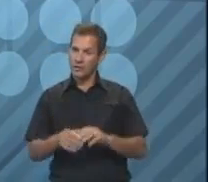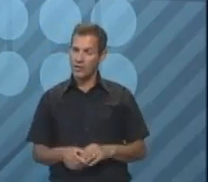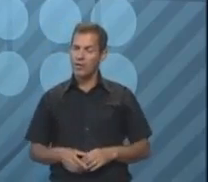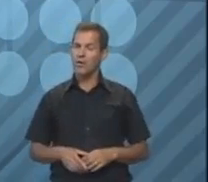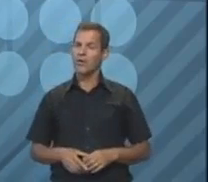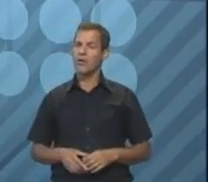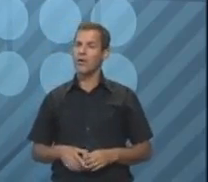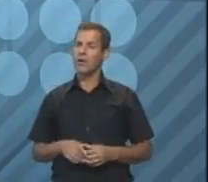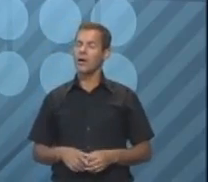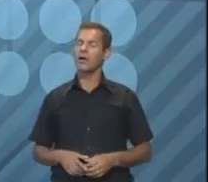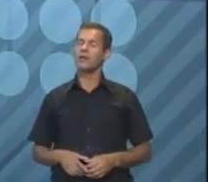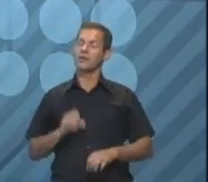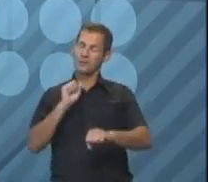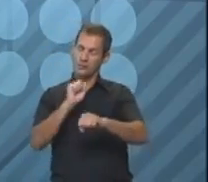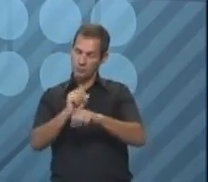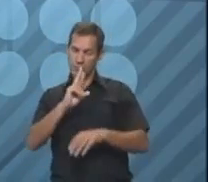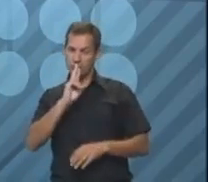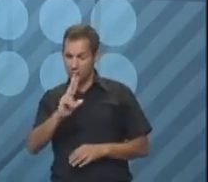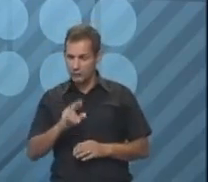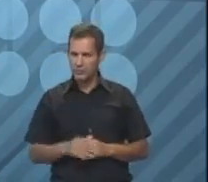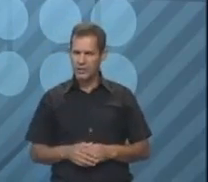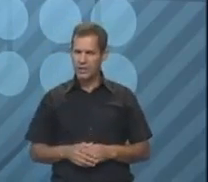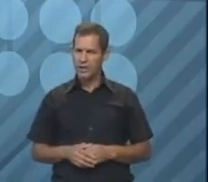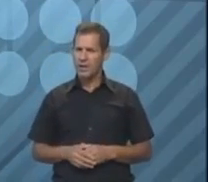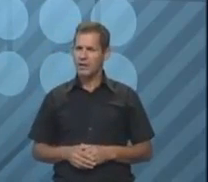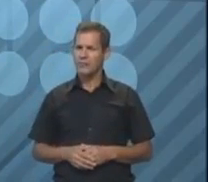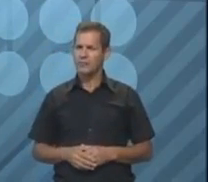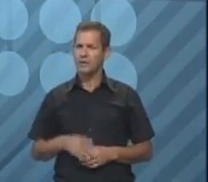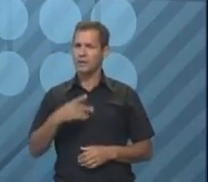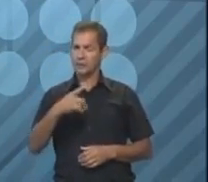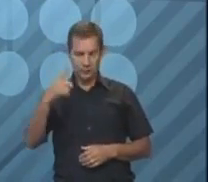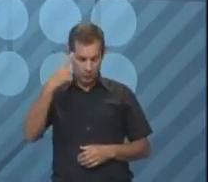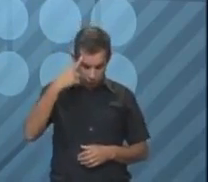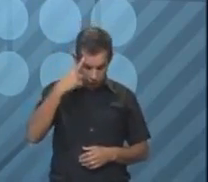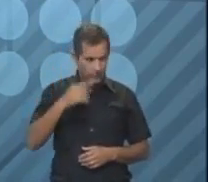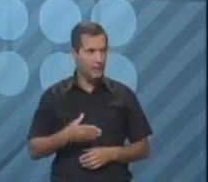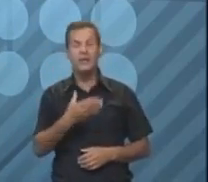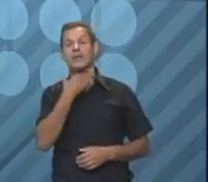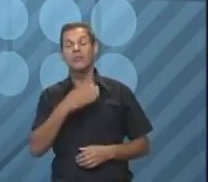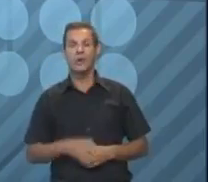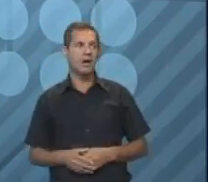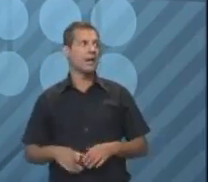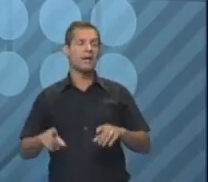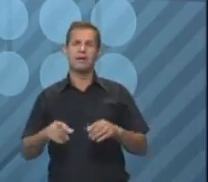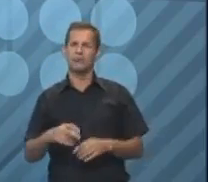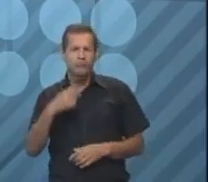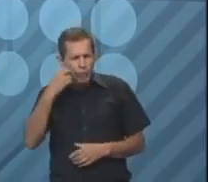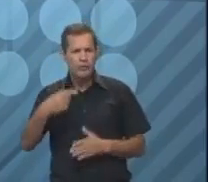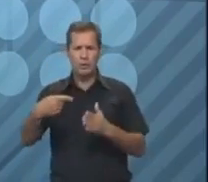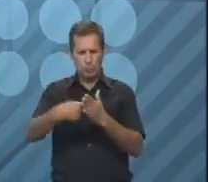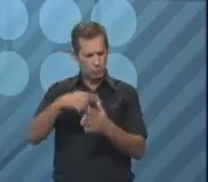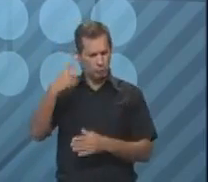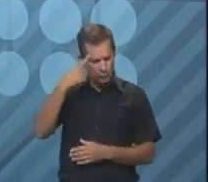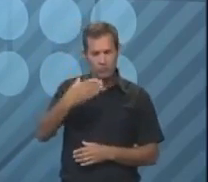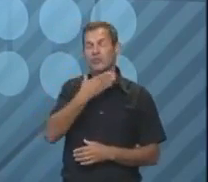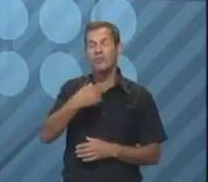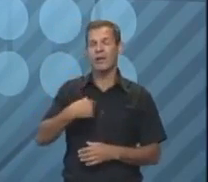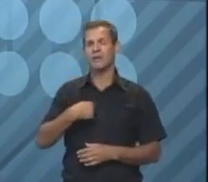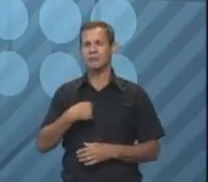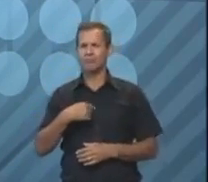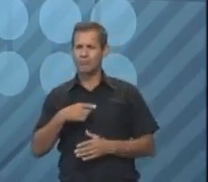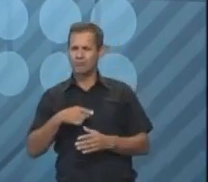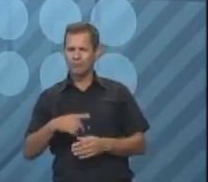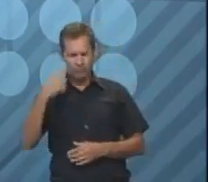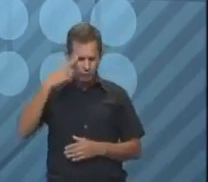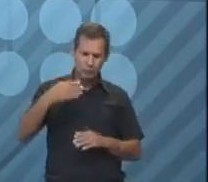lá para te responder, para tirar essas dúvidas no fórum. Não se acanhe, poste as suas dúvidas no fórum. Eu fiquei com dúvida